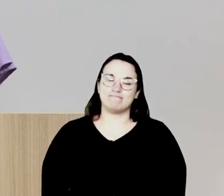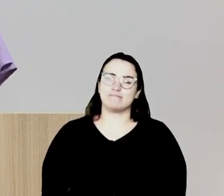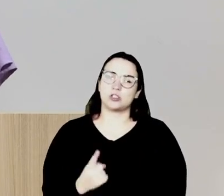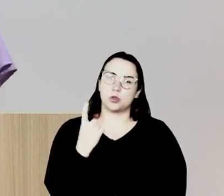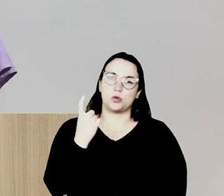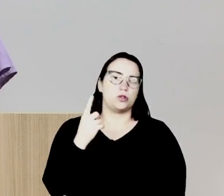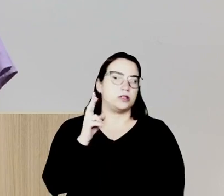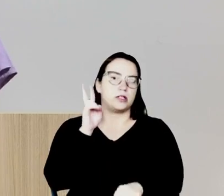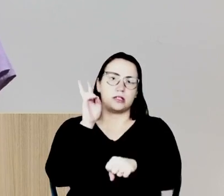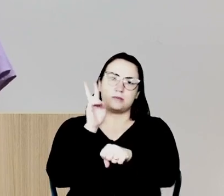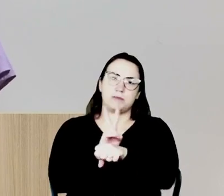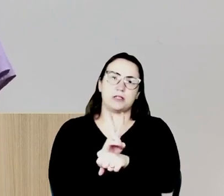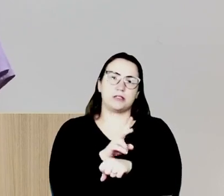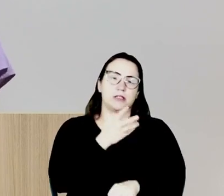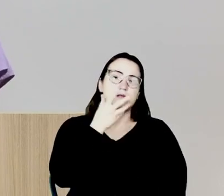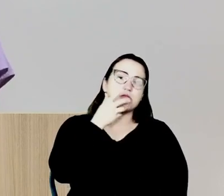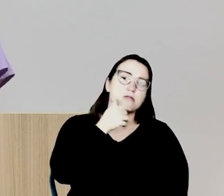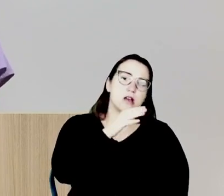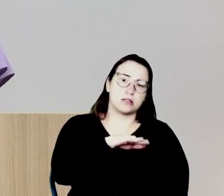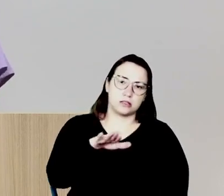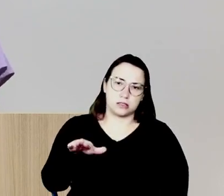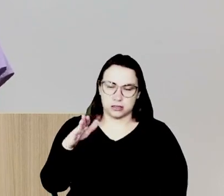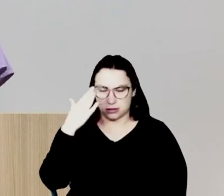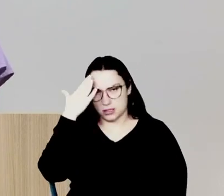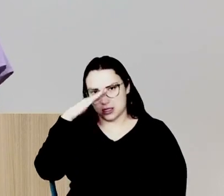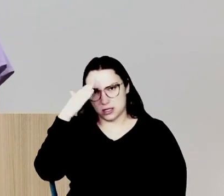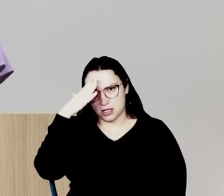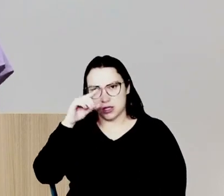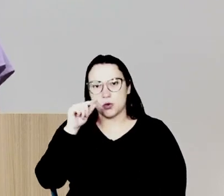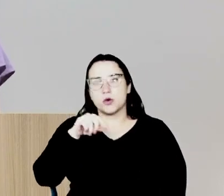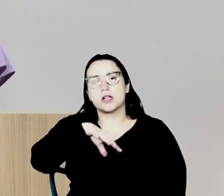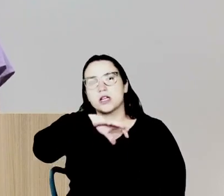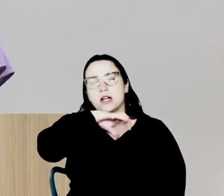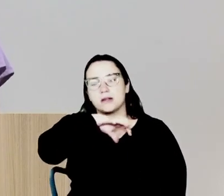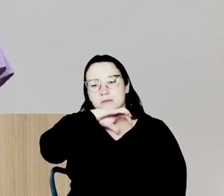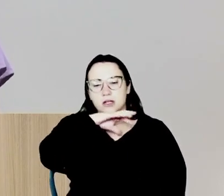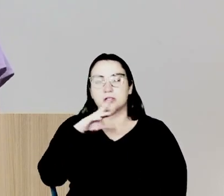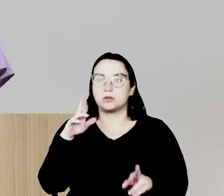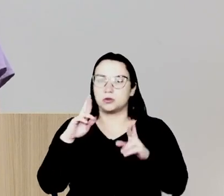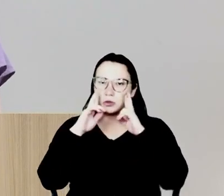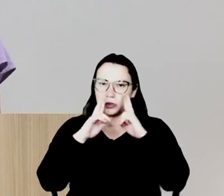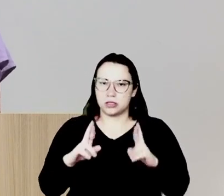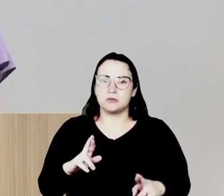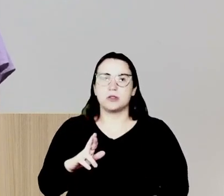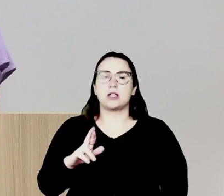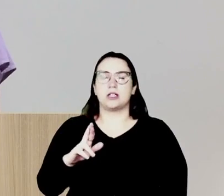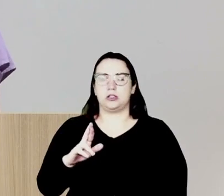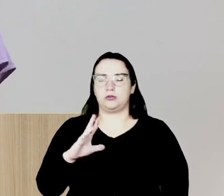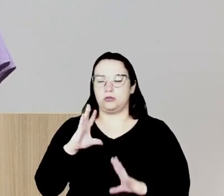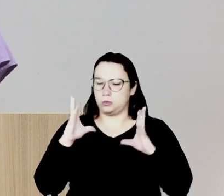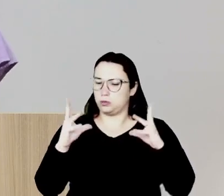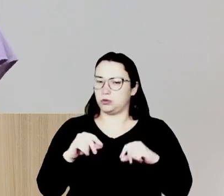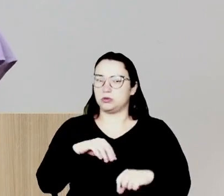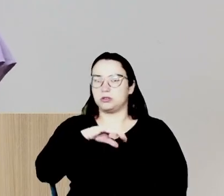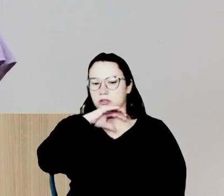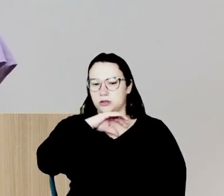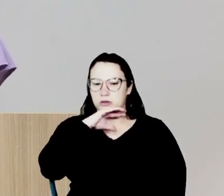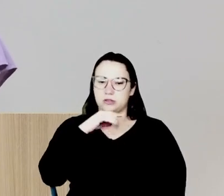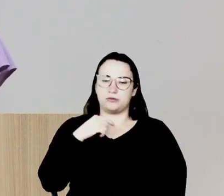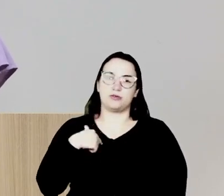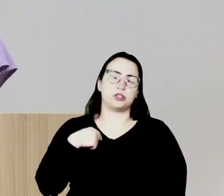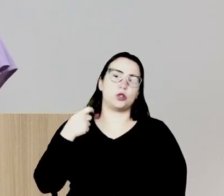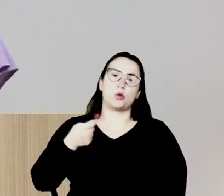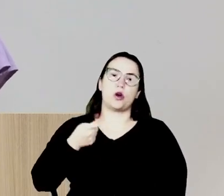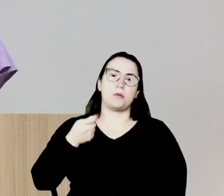é que as crianças entendam o que, que é um animal, o respeito que devemos ter por eles. Você não é obrigada a